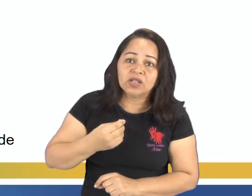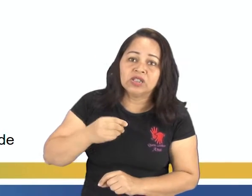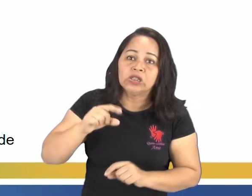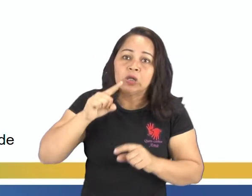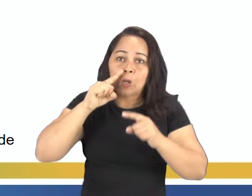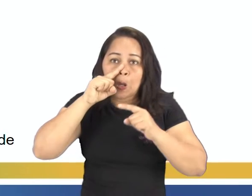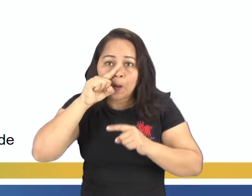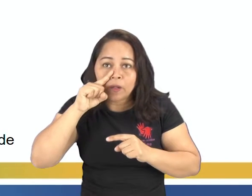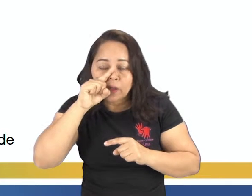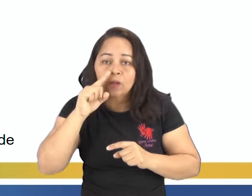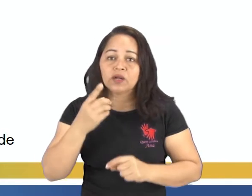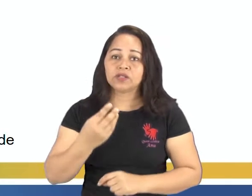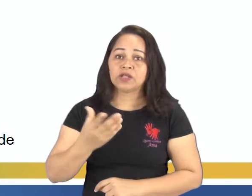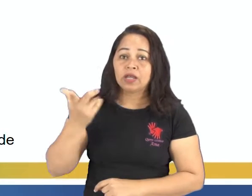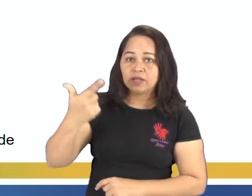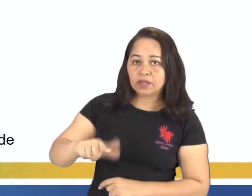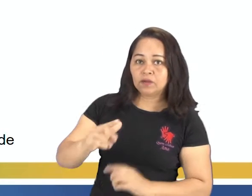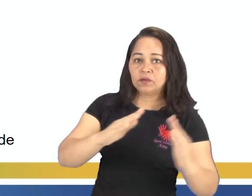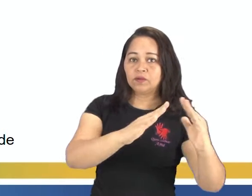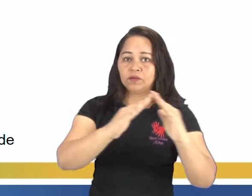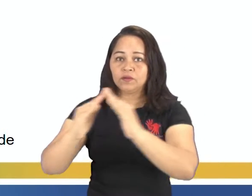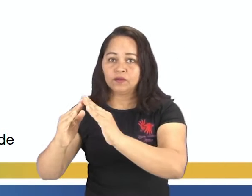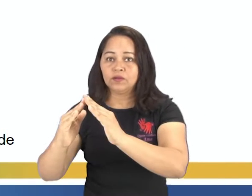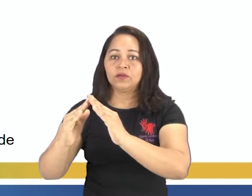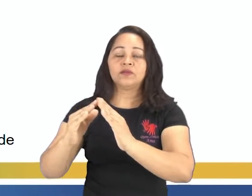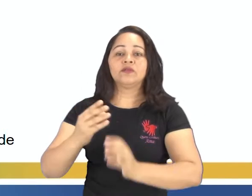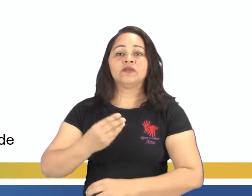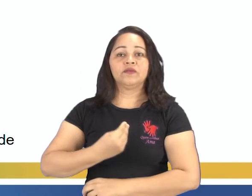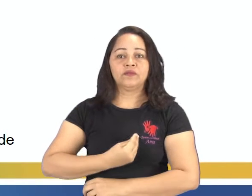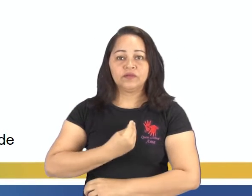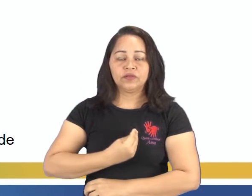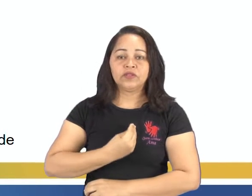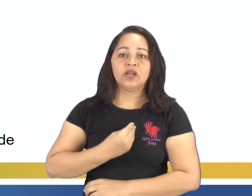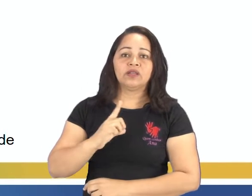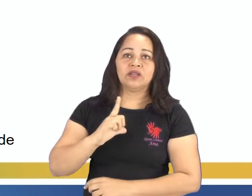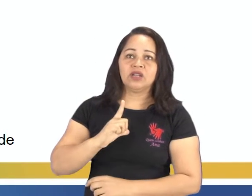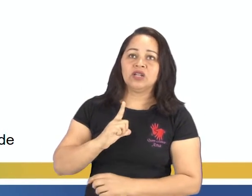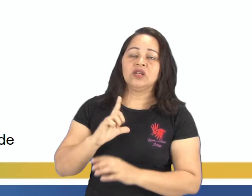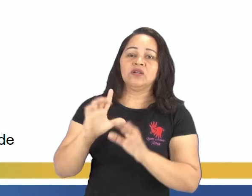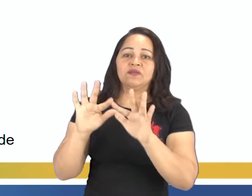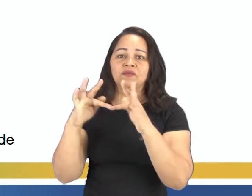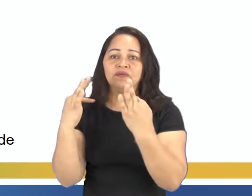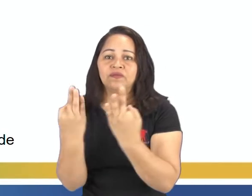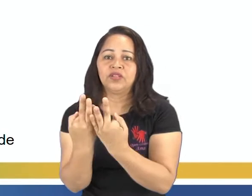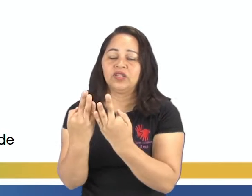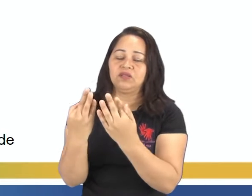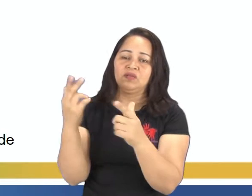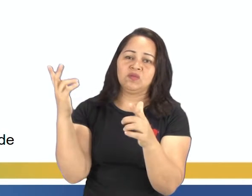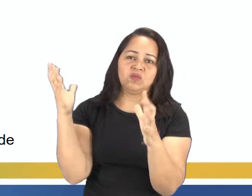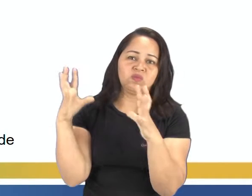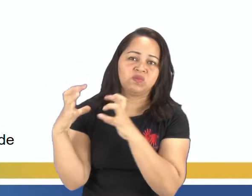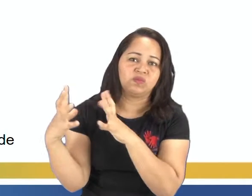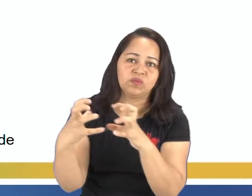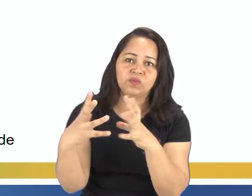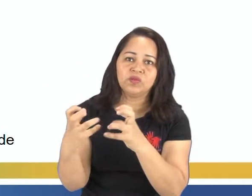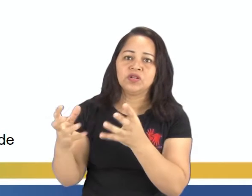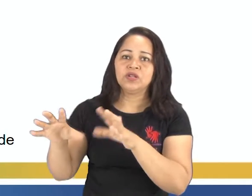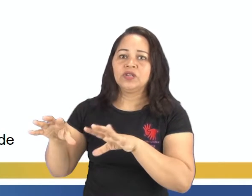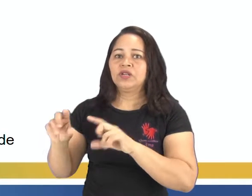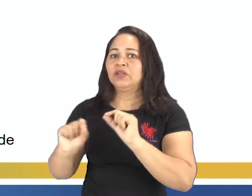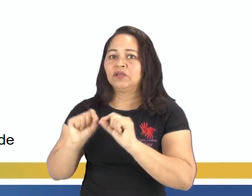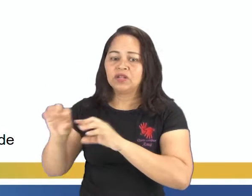Jin, um vizinho de 60 anos, vive em conflito com seu filho e nora, que querem colocá-lo em um